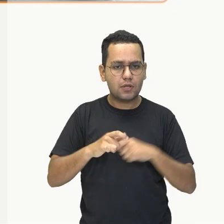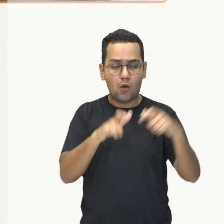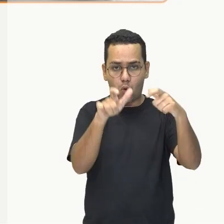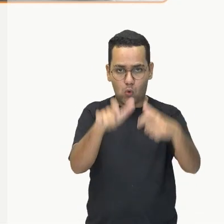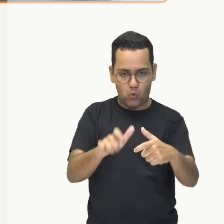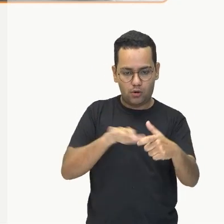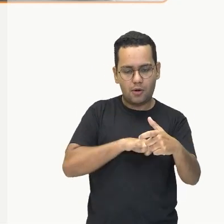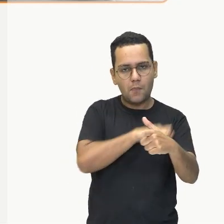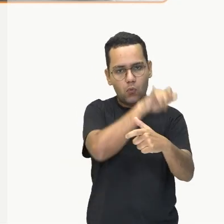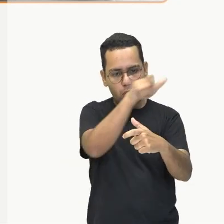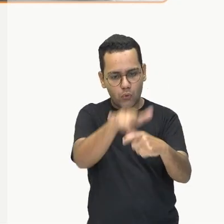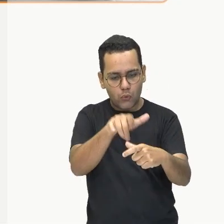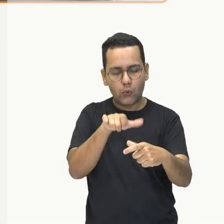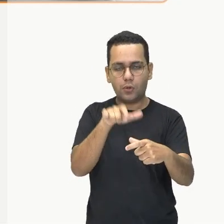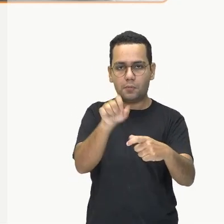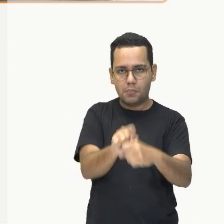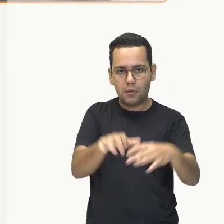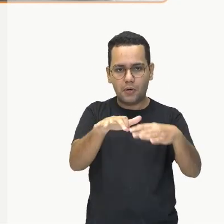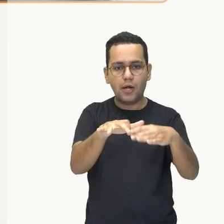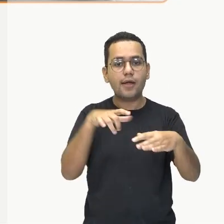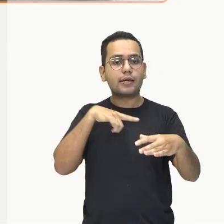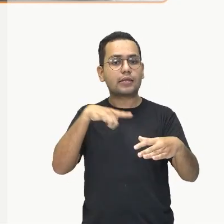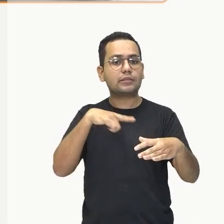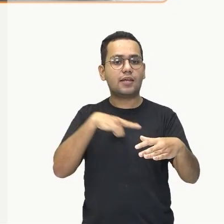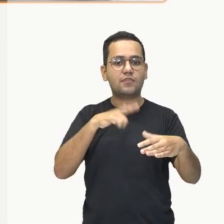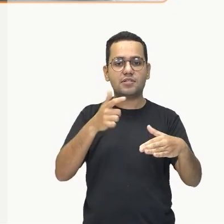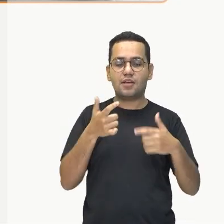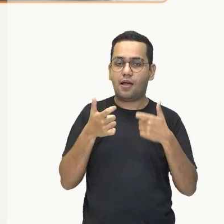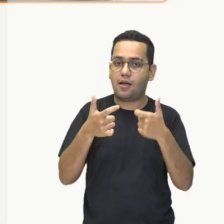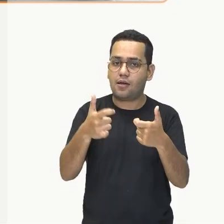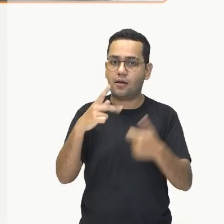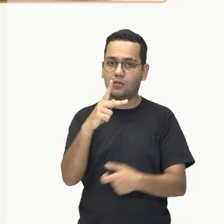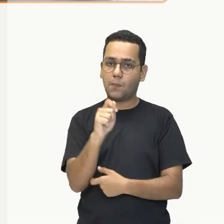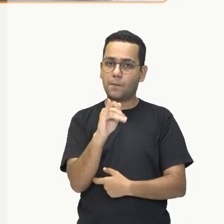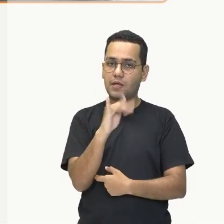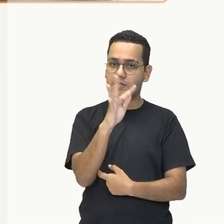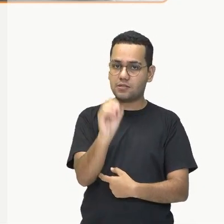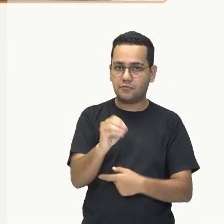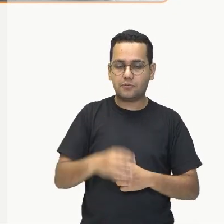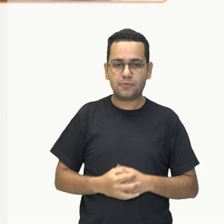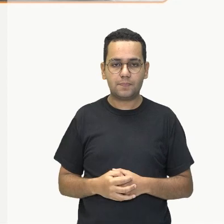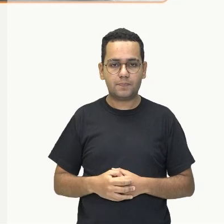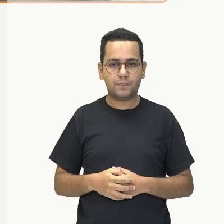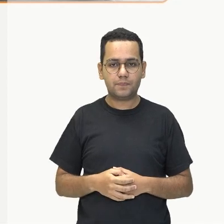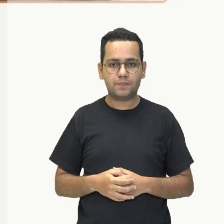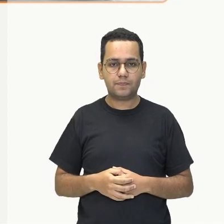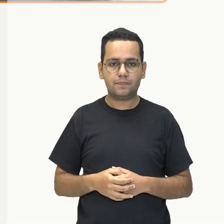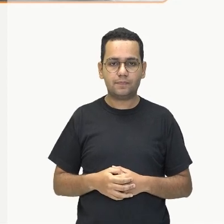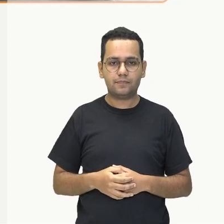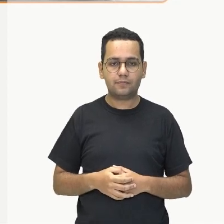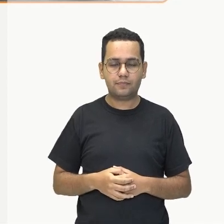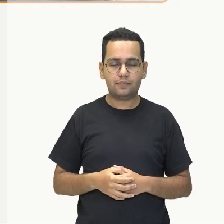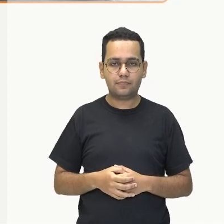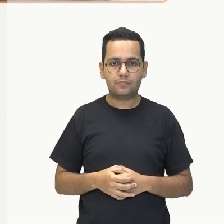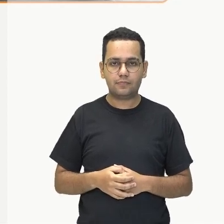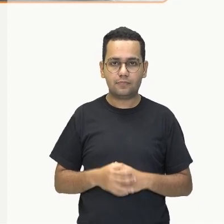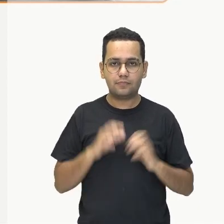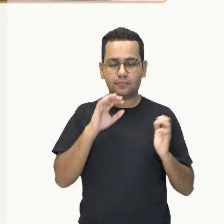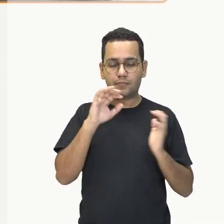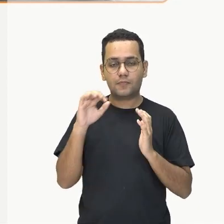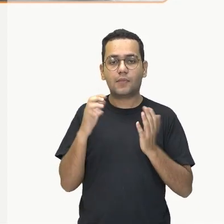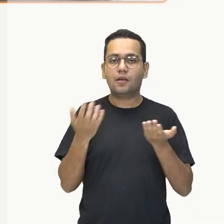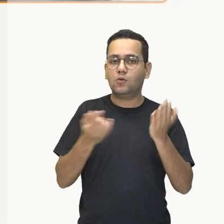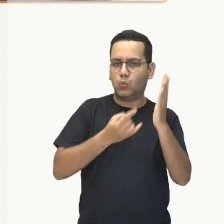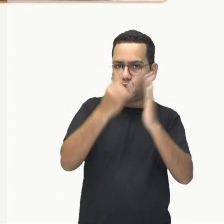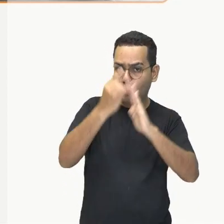o início da Guerra do Pacífico. Trouxe para vocês aqui, galera, um documento histórico bastante importante, bastante